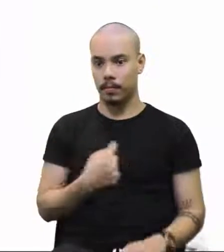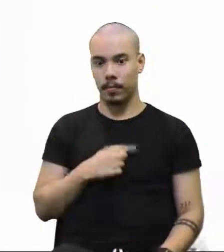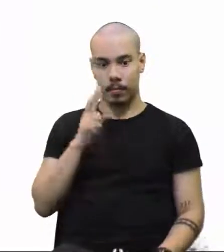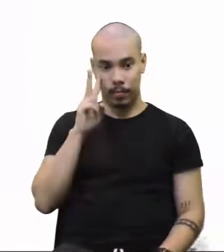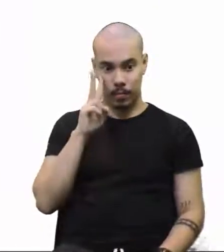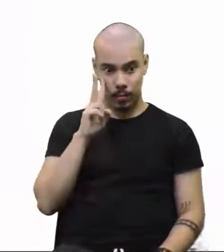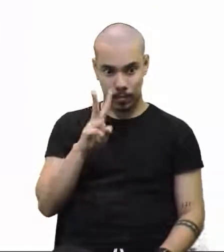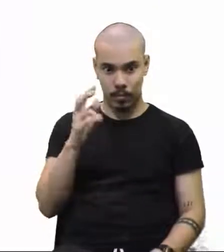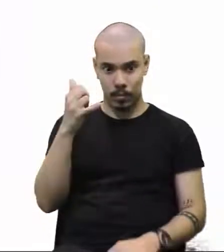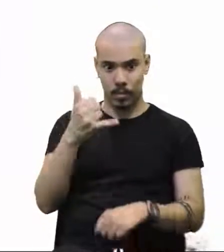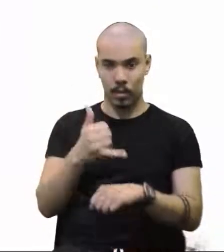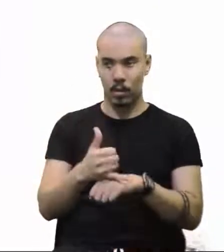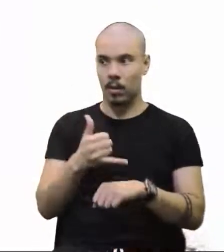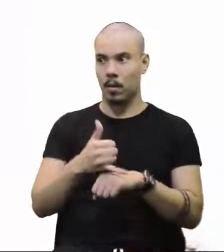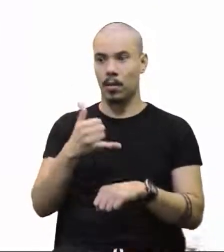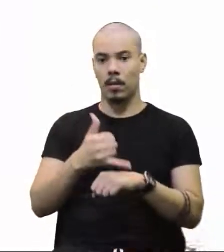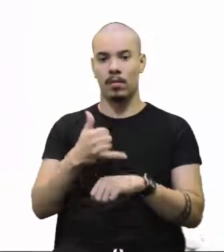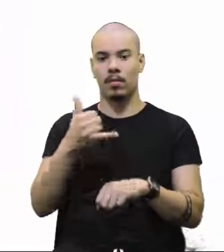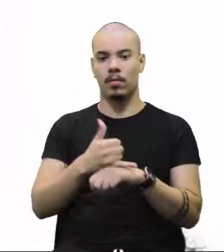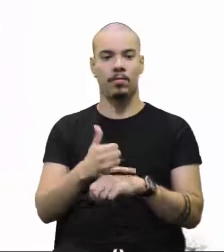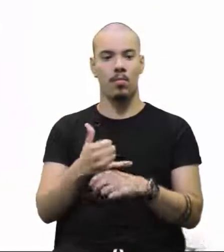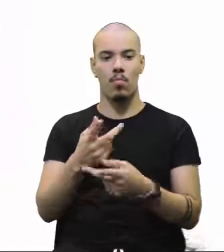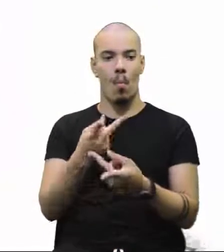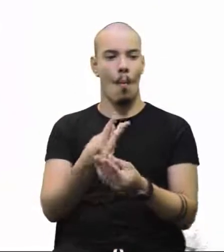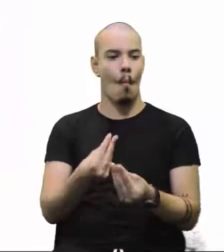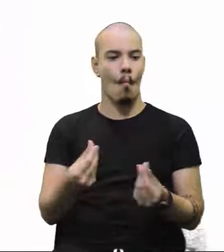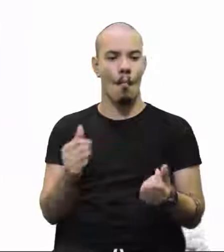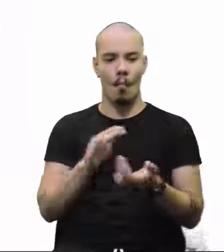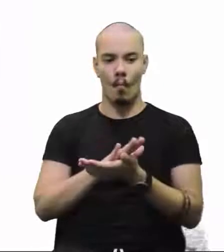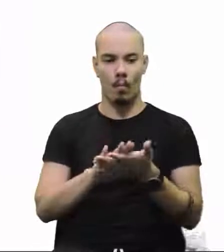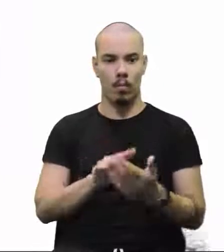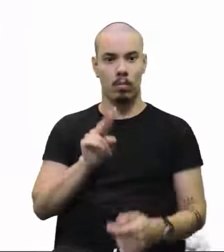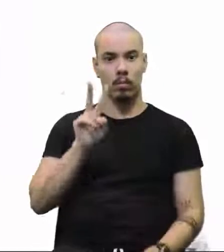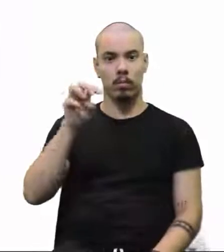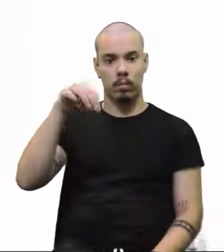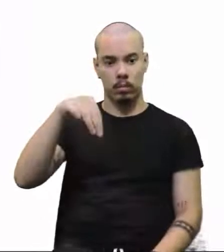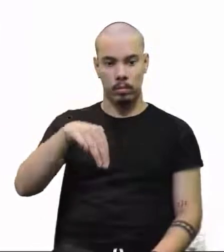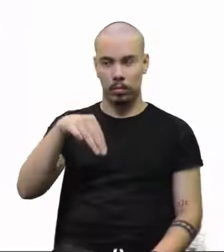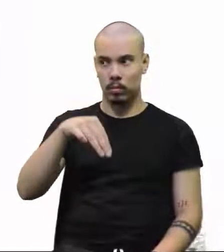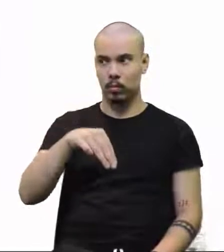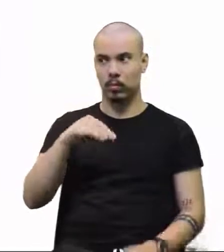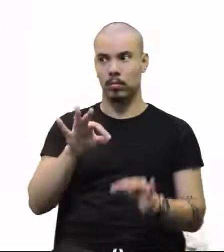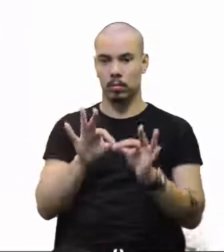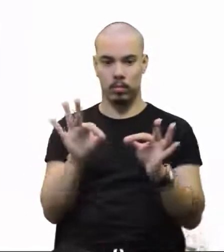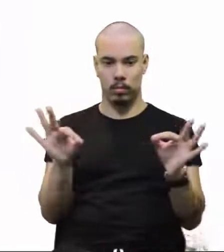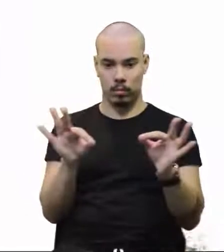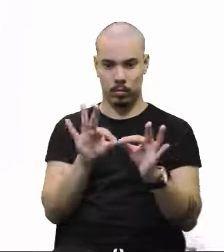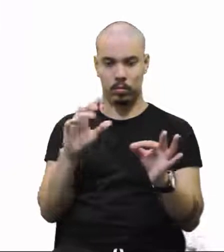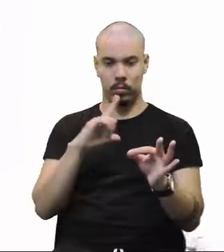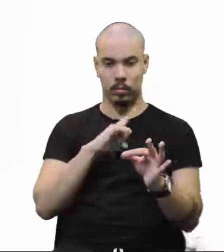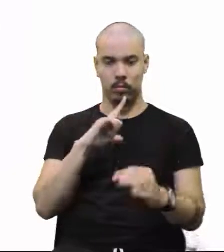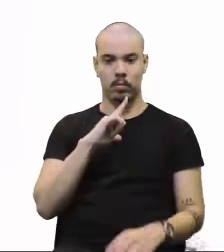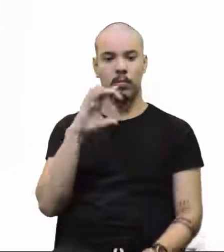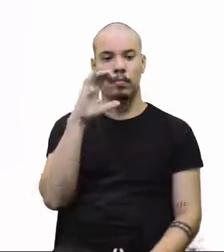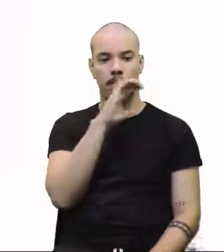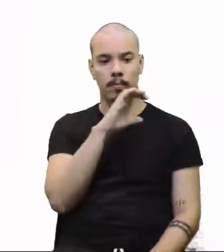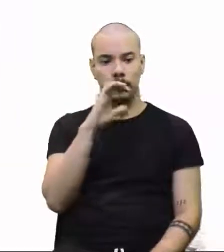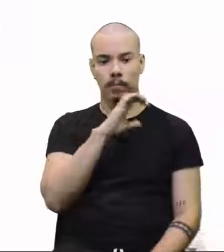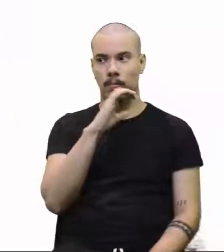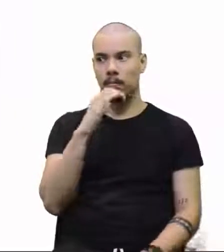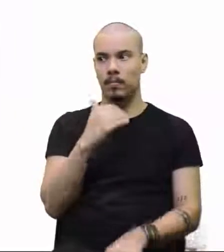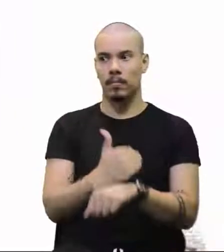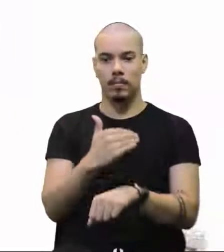uma barra metálica descarregada de 2 metros de comprimento que se desloca com velocidade constante